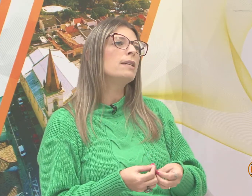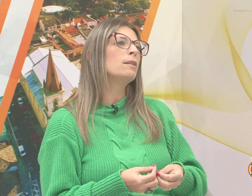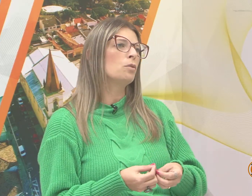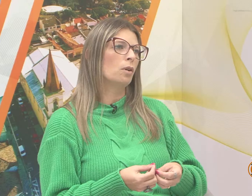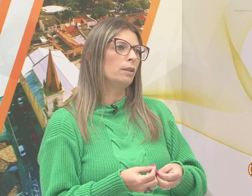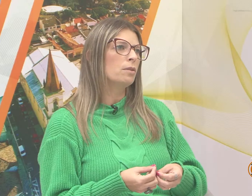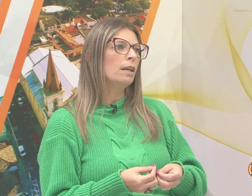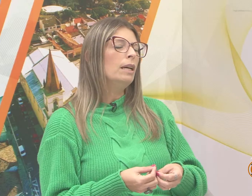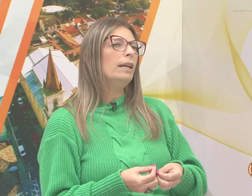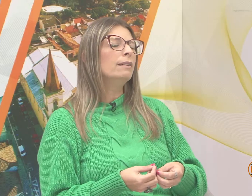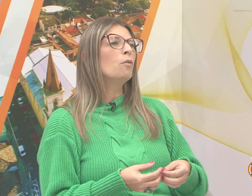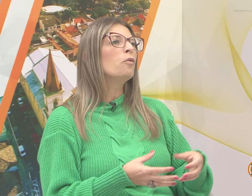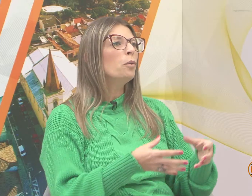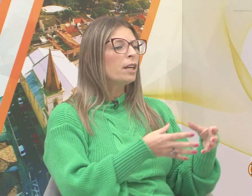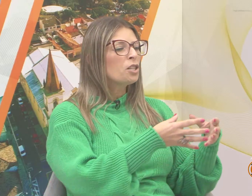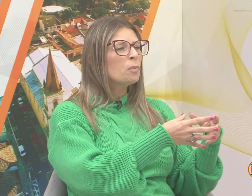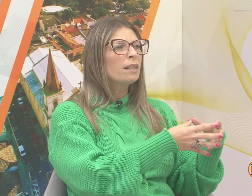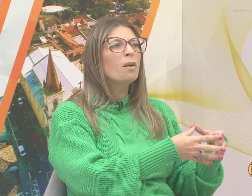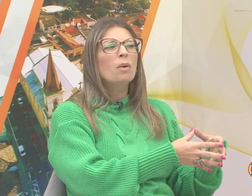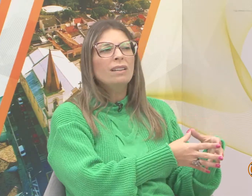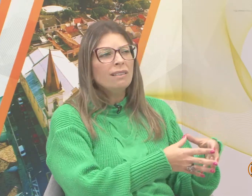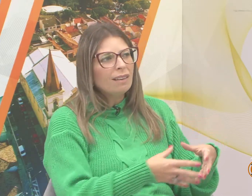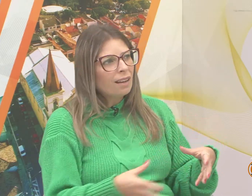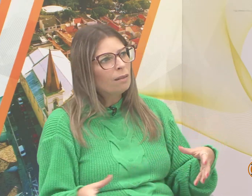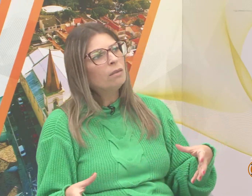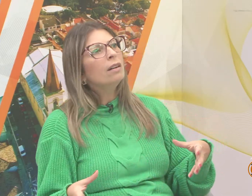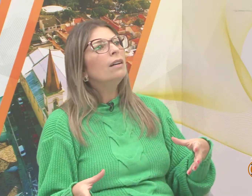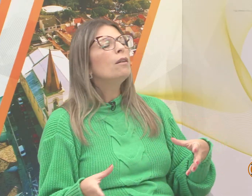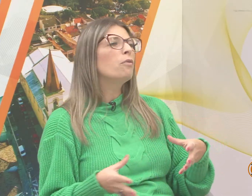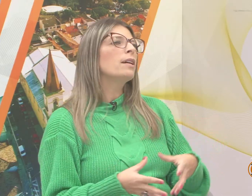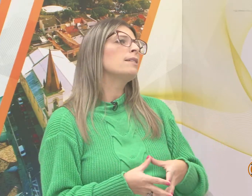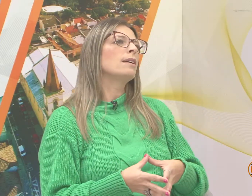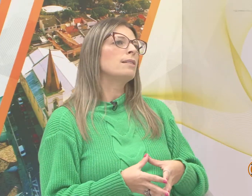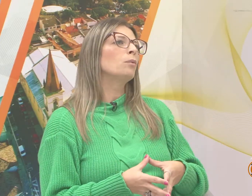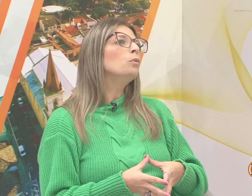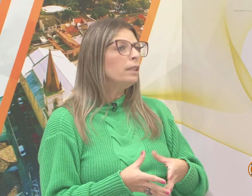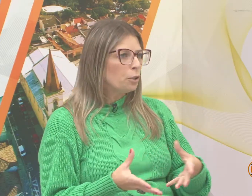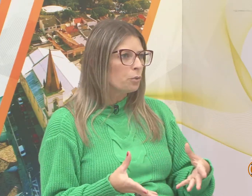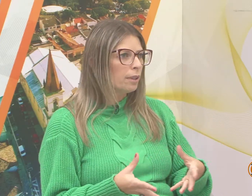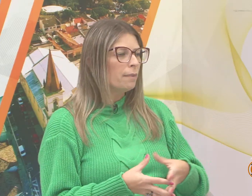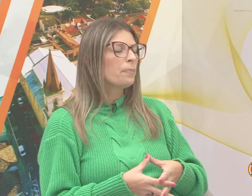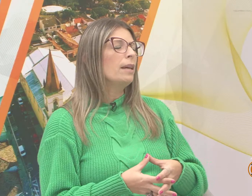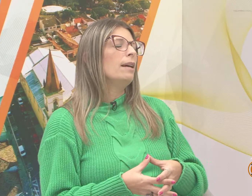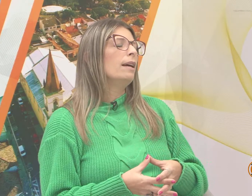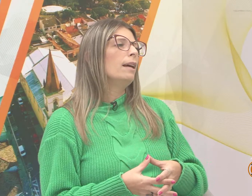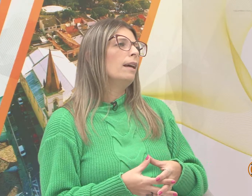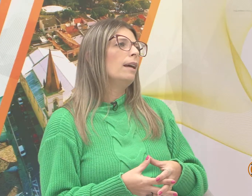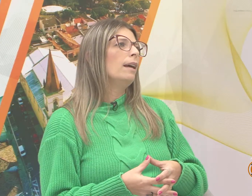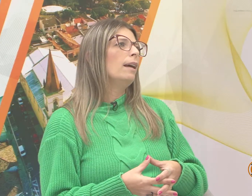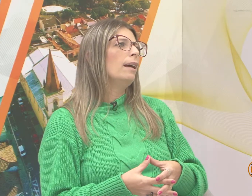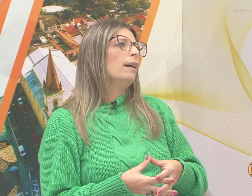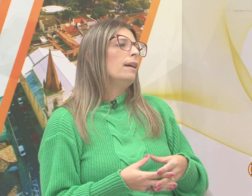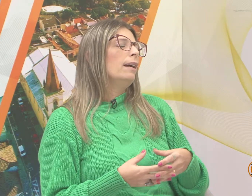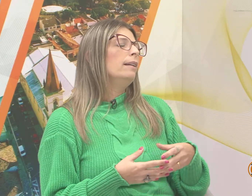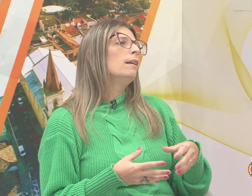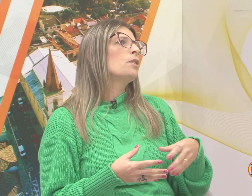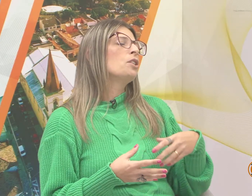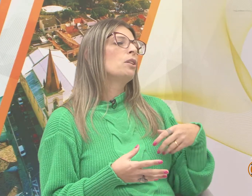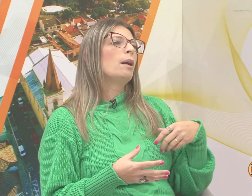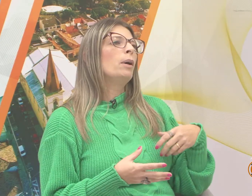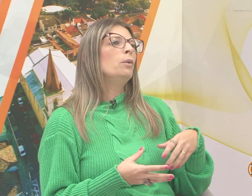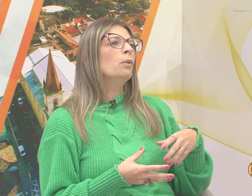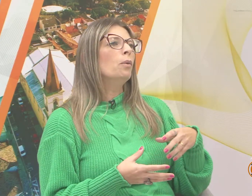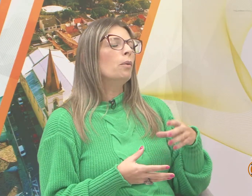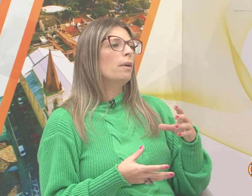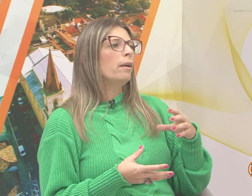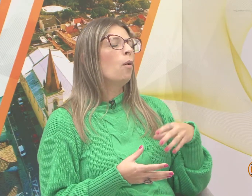Ambiente, foi resíduos sólidos. Então foi o que a gente bateu o ano inteiro, foi essa questão do lixo, né? Então, a